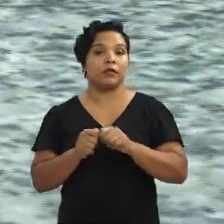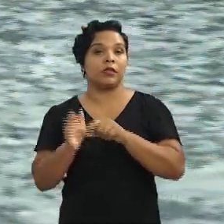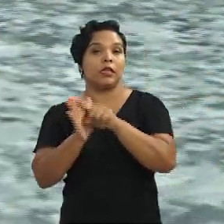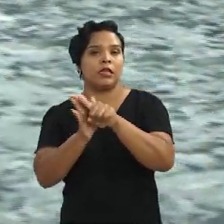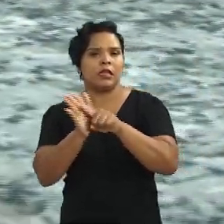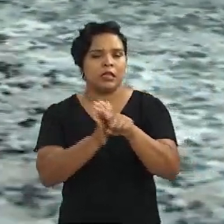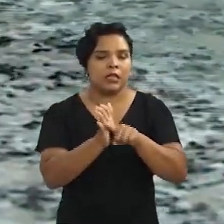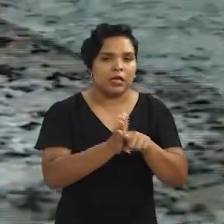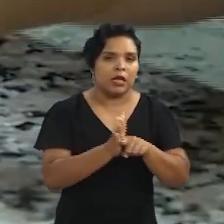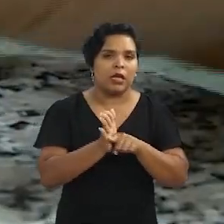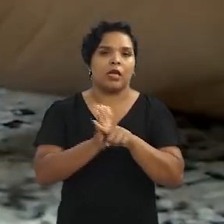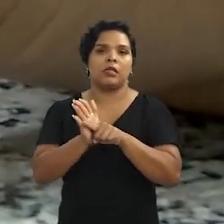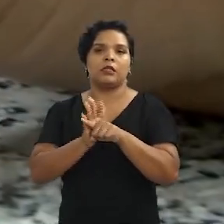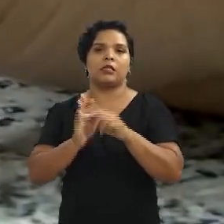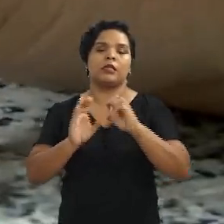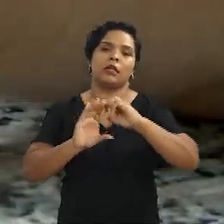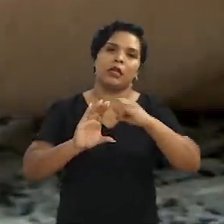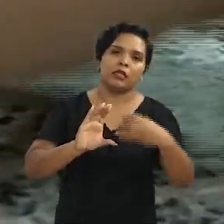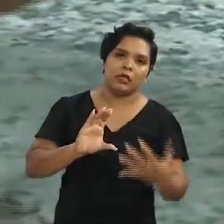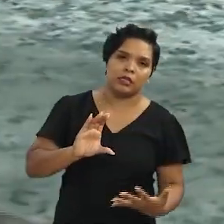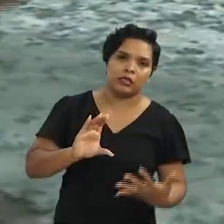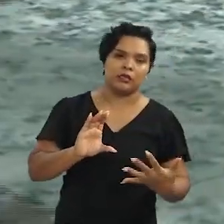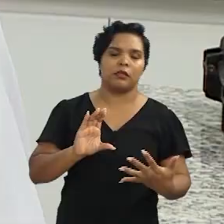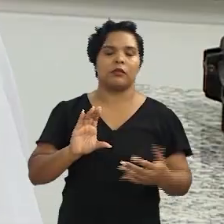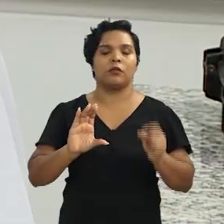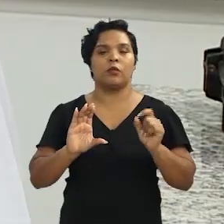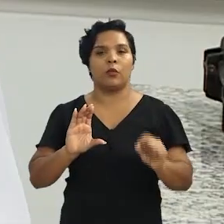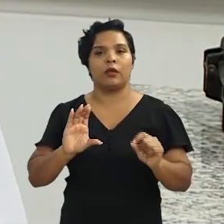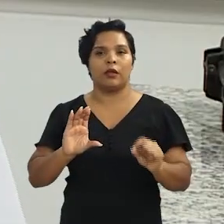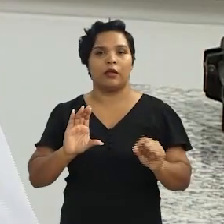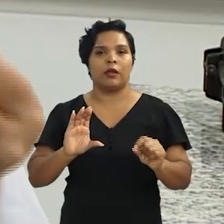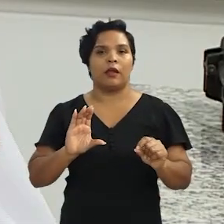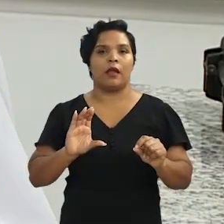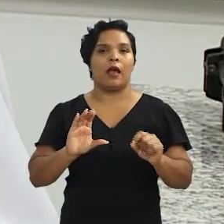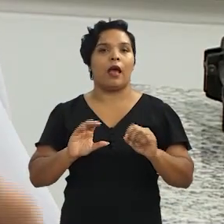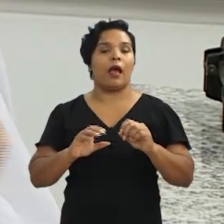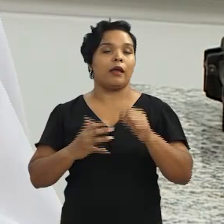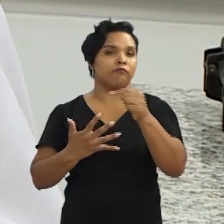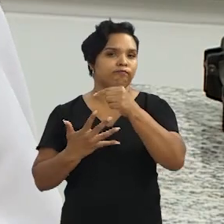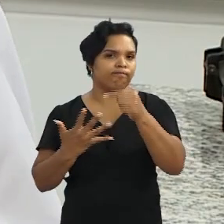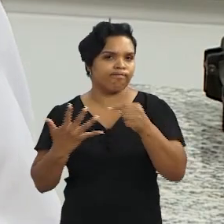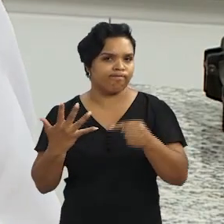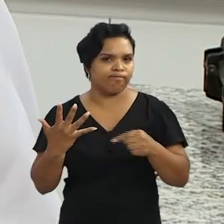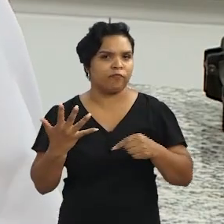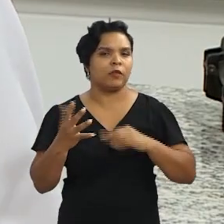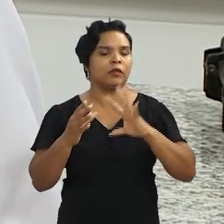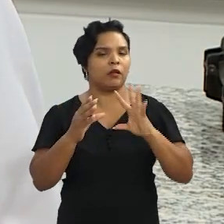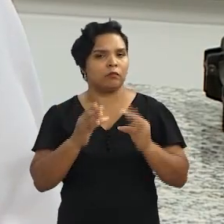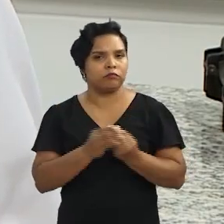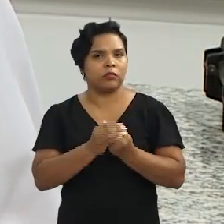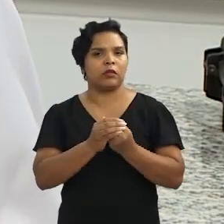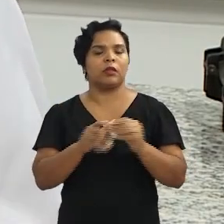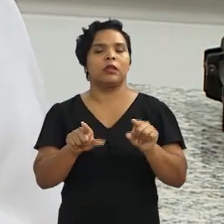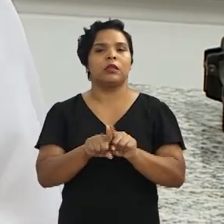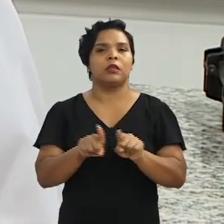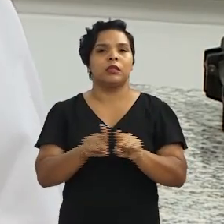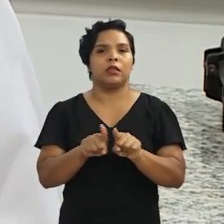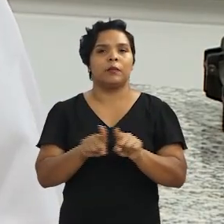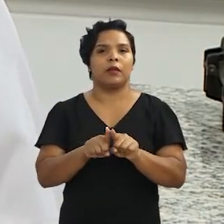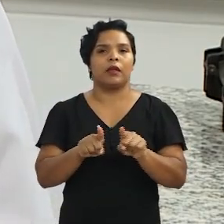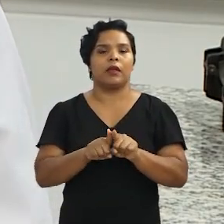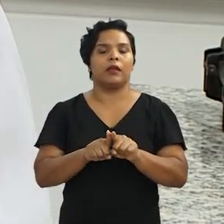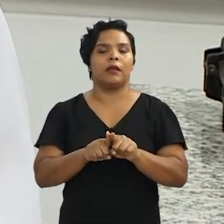diversas análises, tanto de caracterização em função a esses elementos que a gente incorporou,